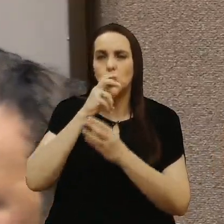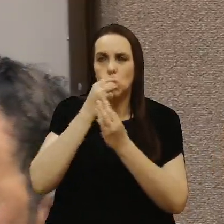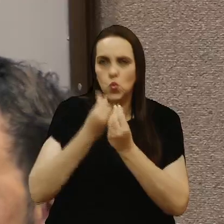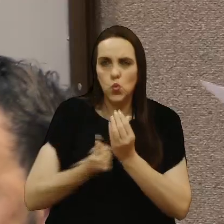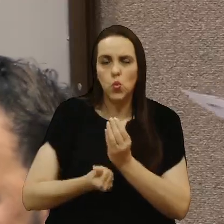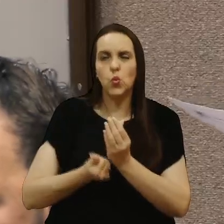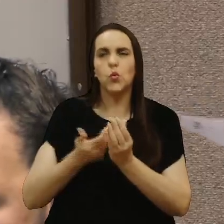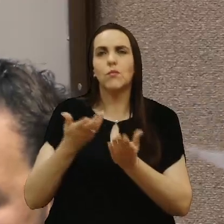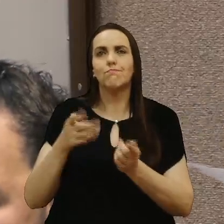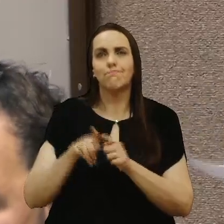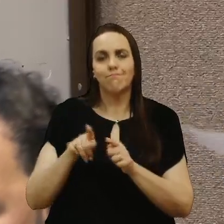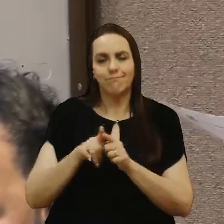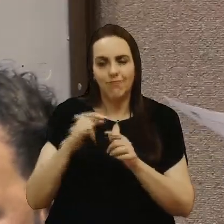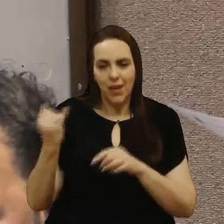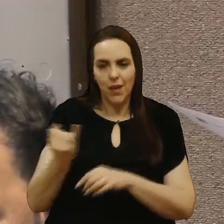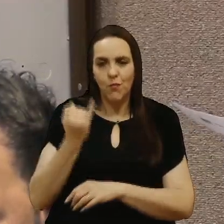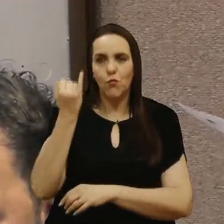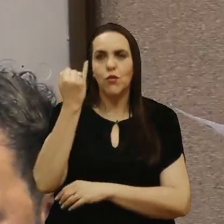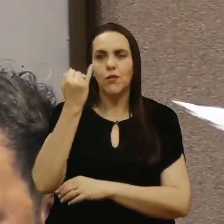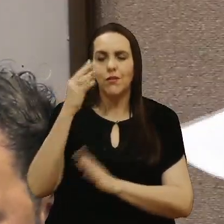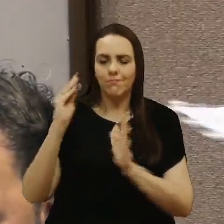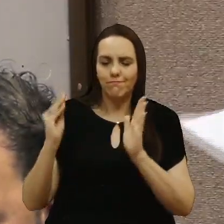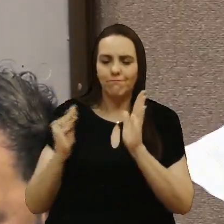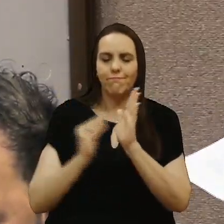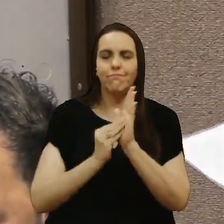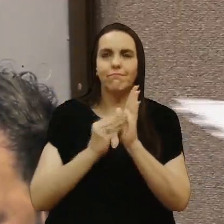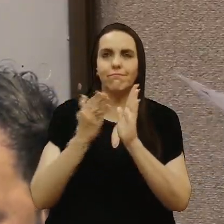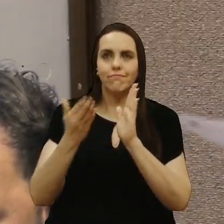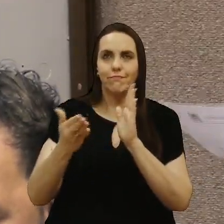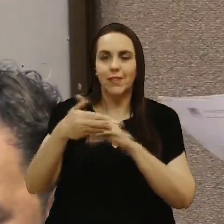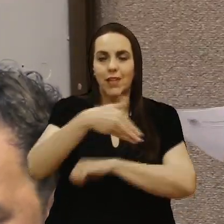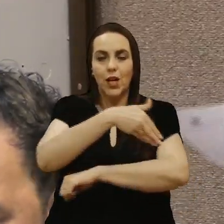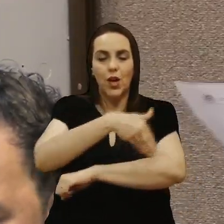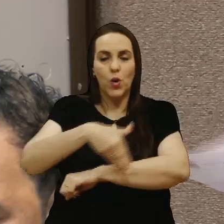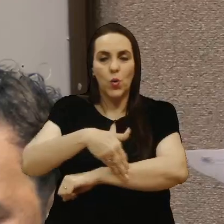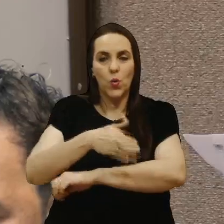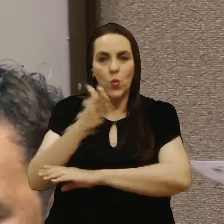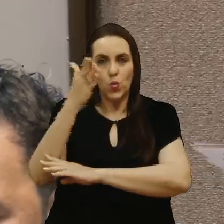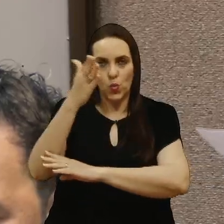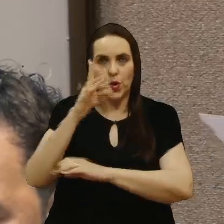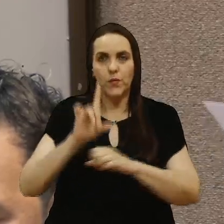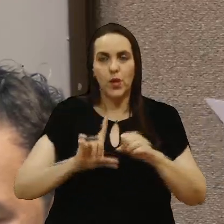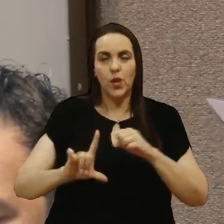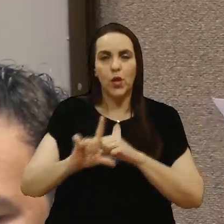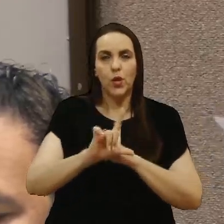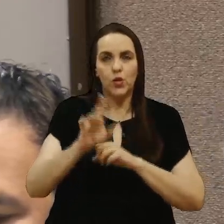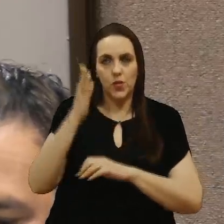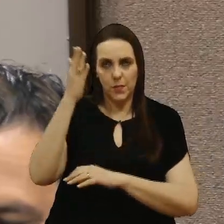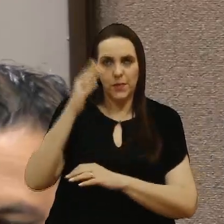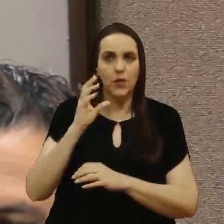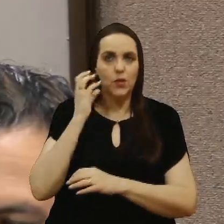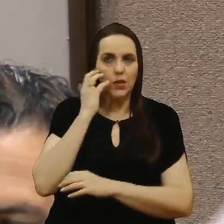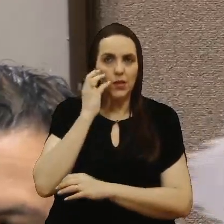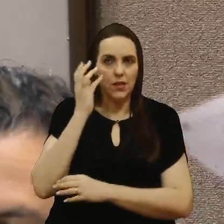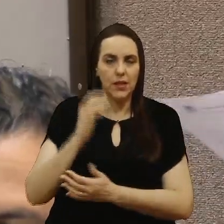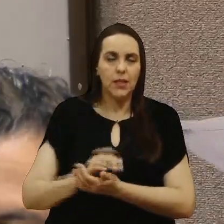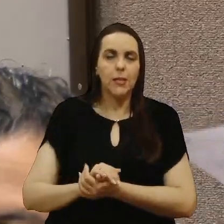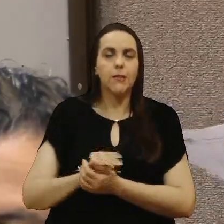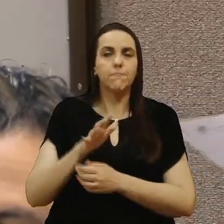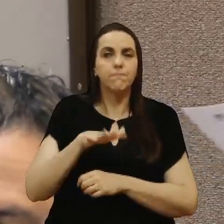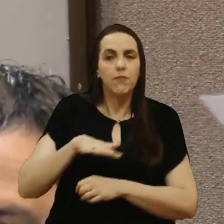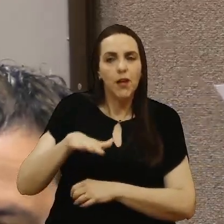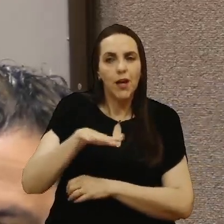história e, claro, ela fica agora registrada nas ruas lá do loteamento solar das videiras, essa área onde